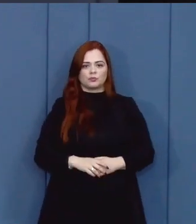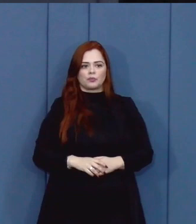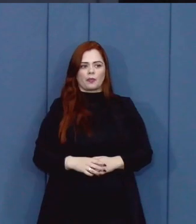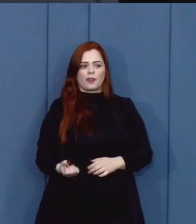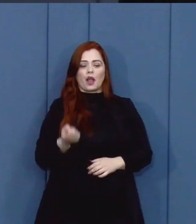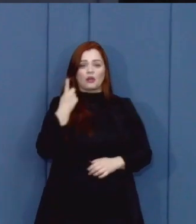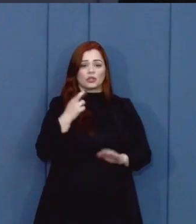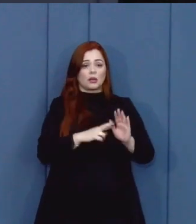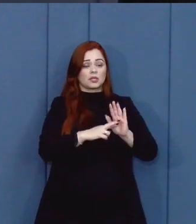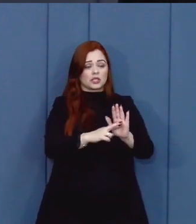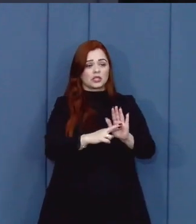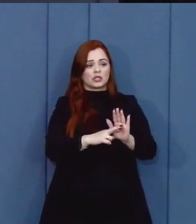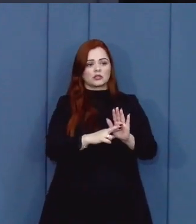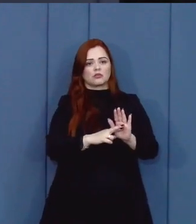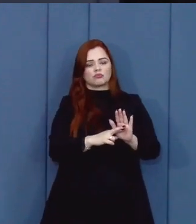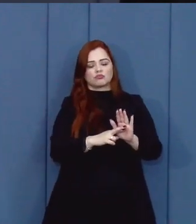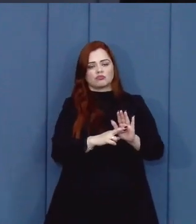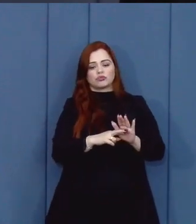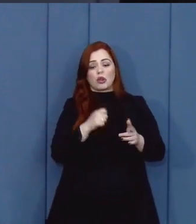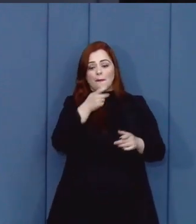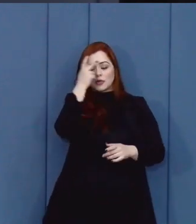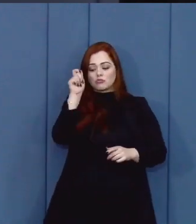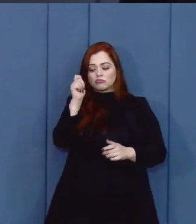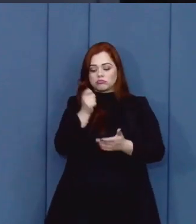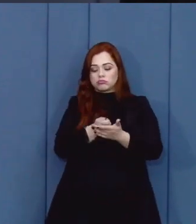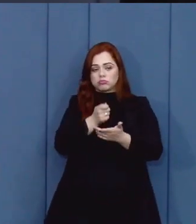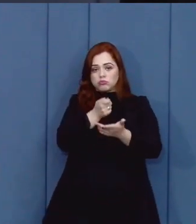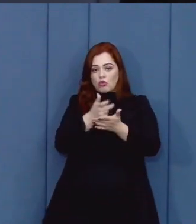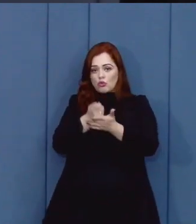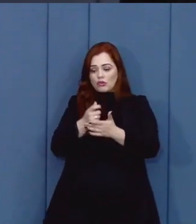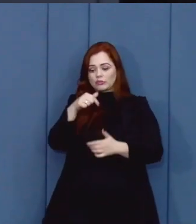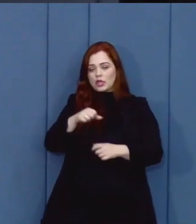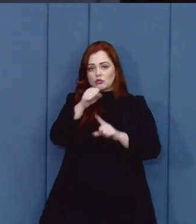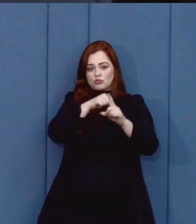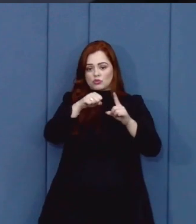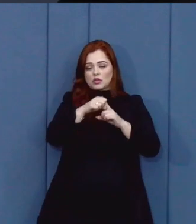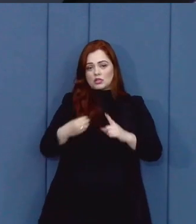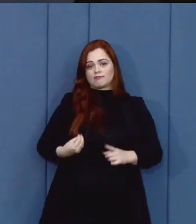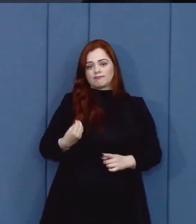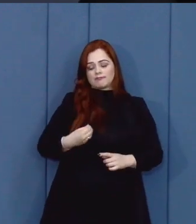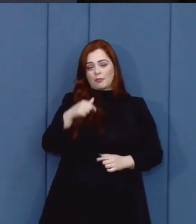a única representação de consumidores, né, da sociedade civil presente.